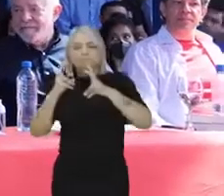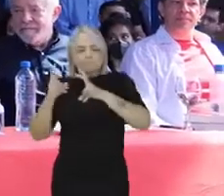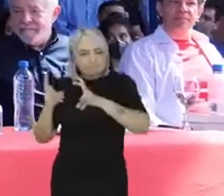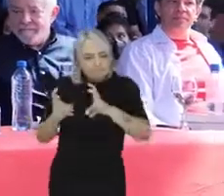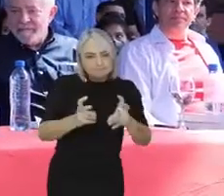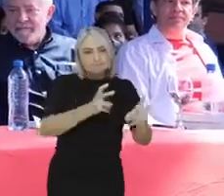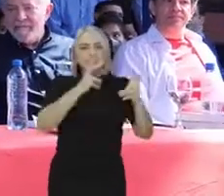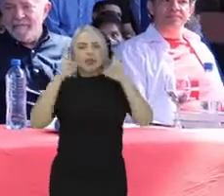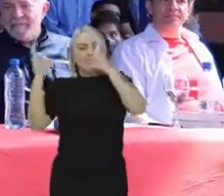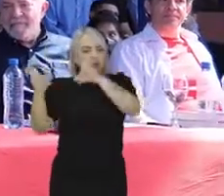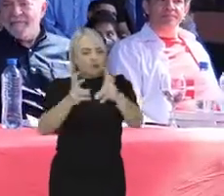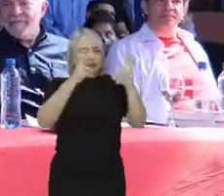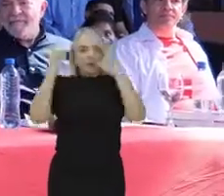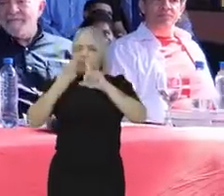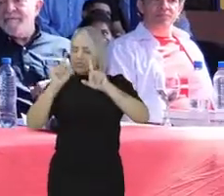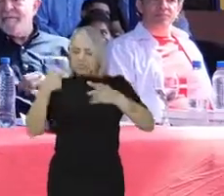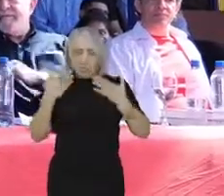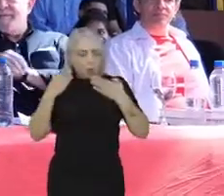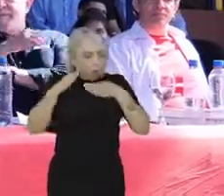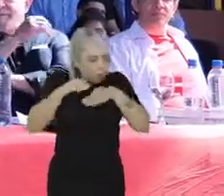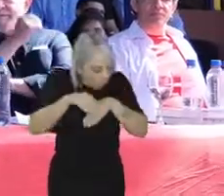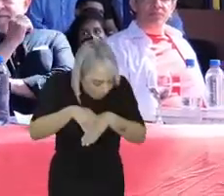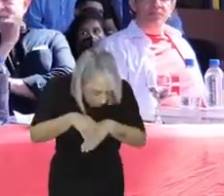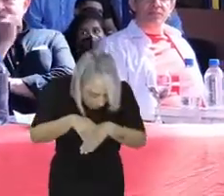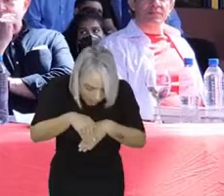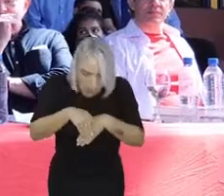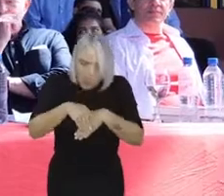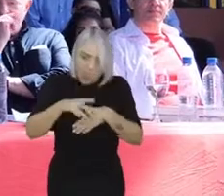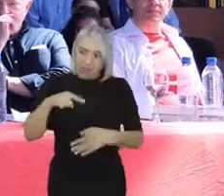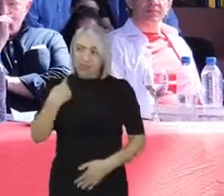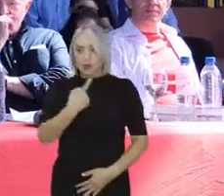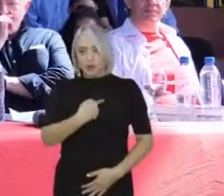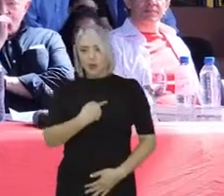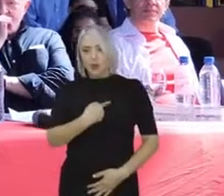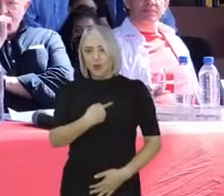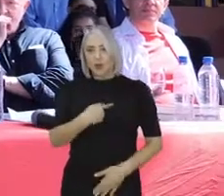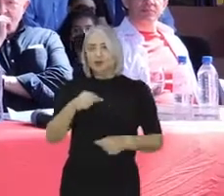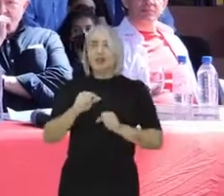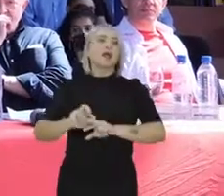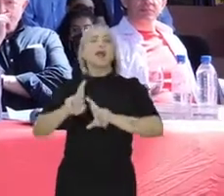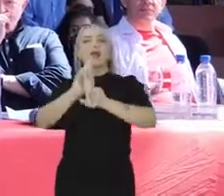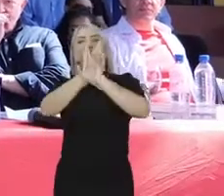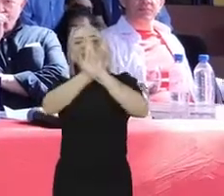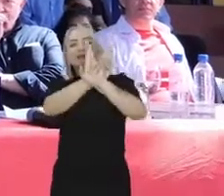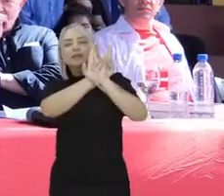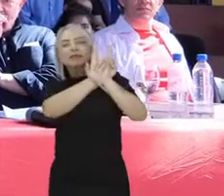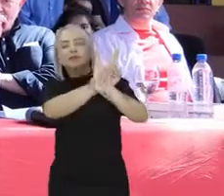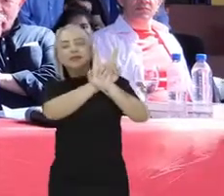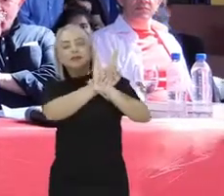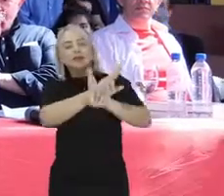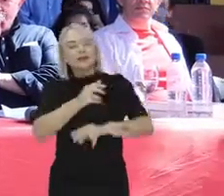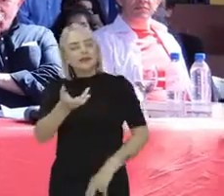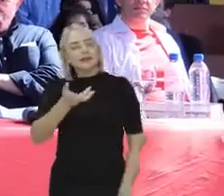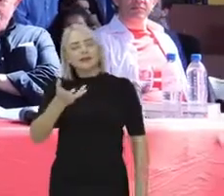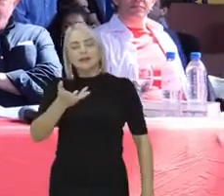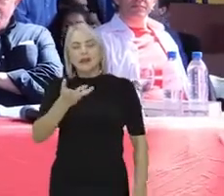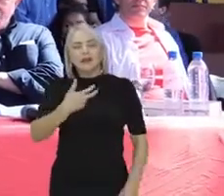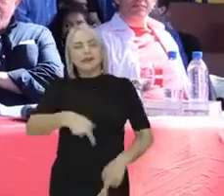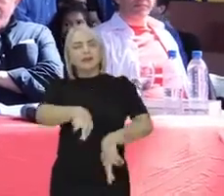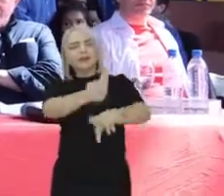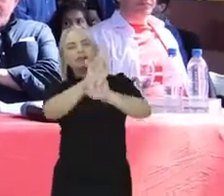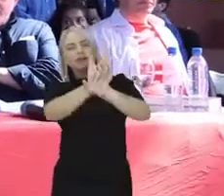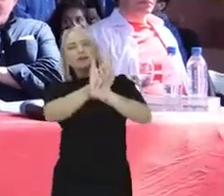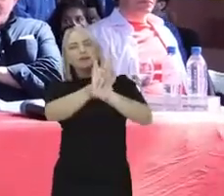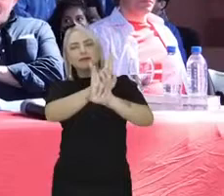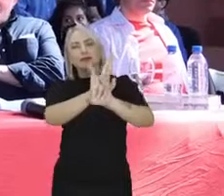se curva. E a gente está esperançando muito, a gente quer muito esperançar.